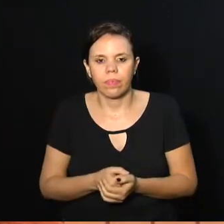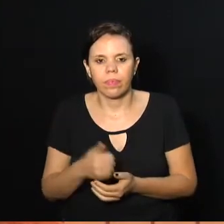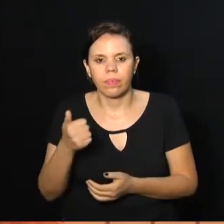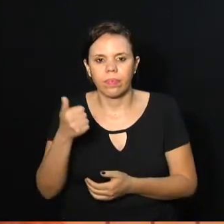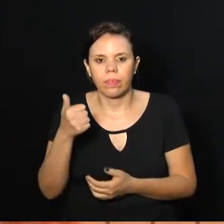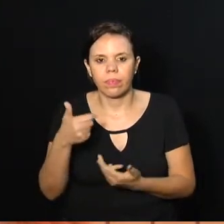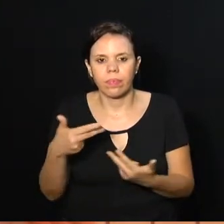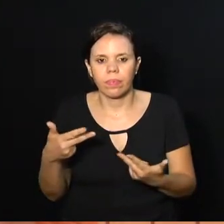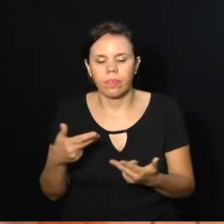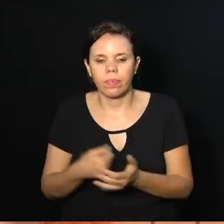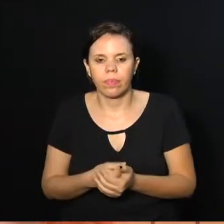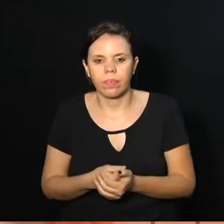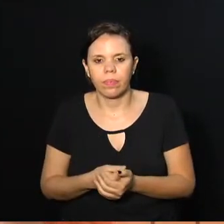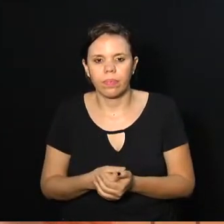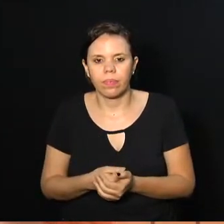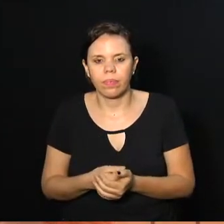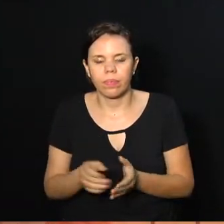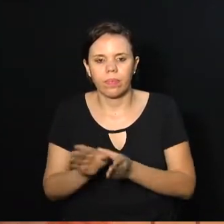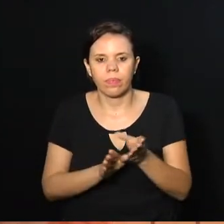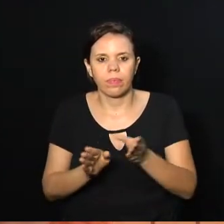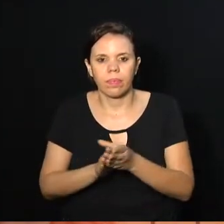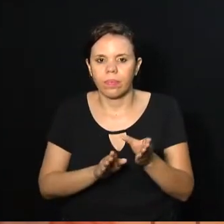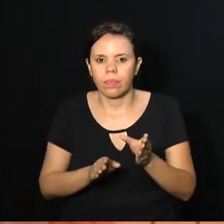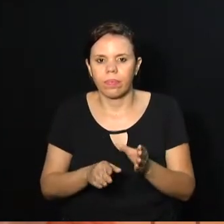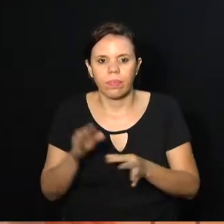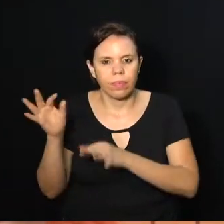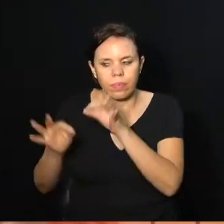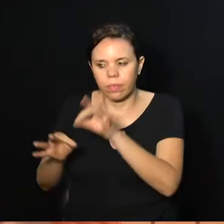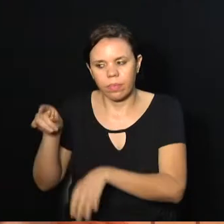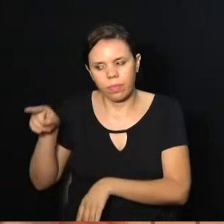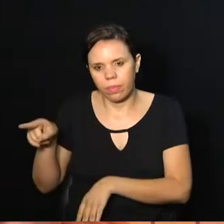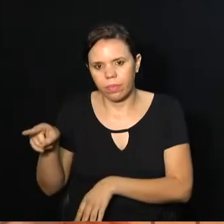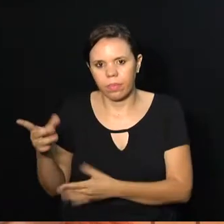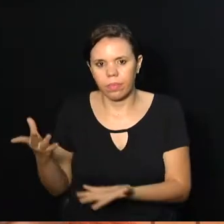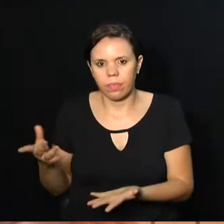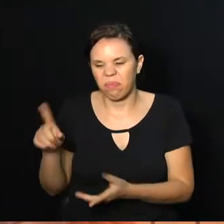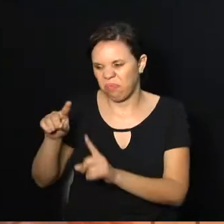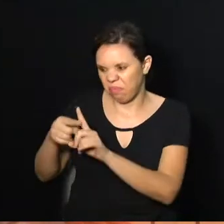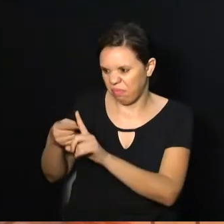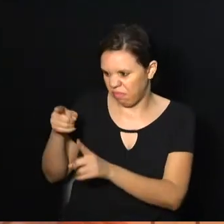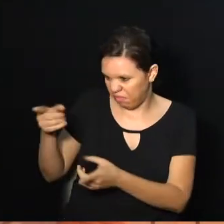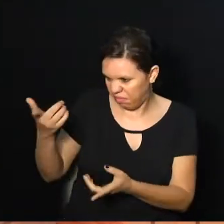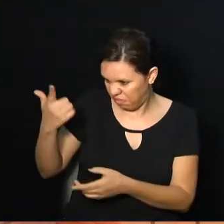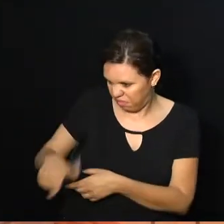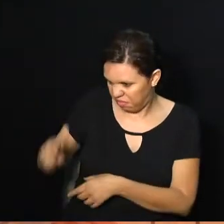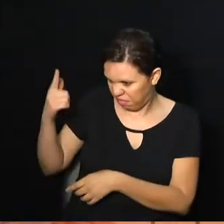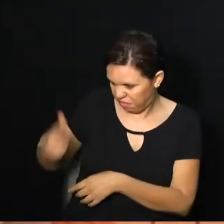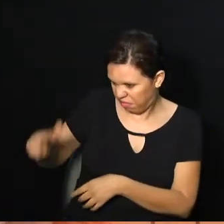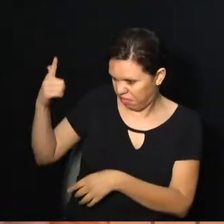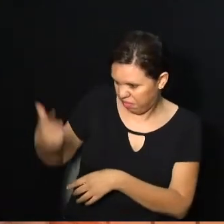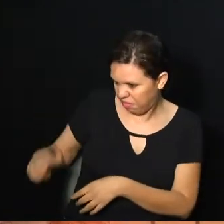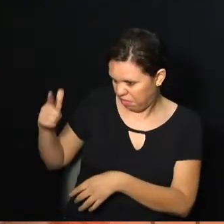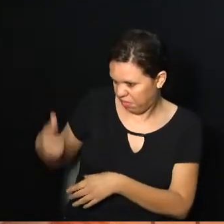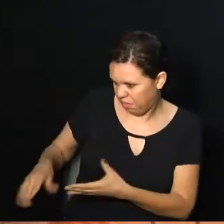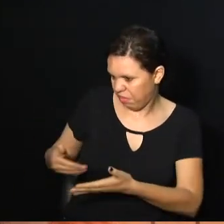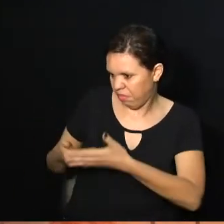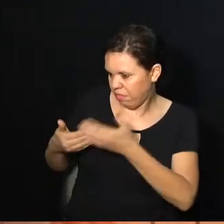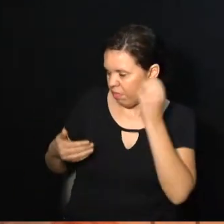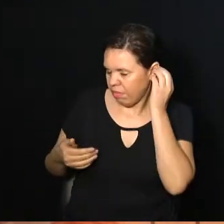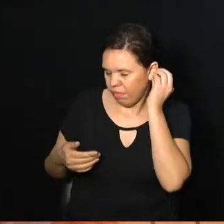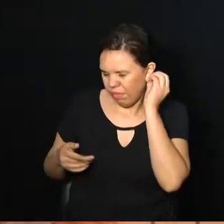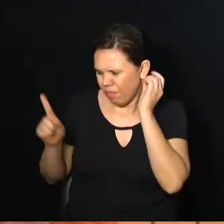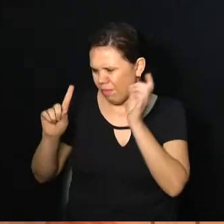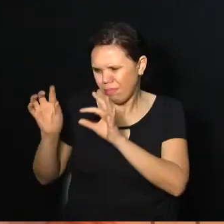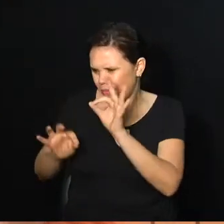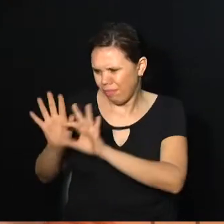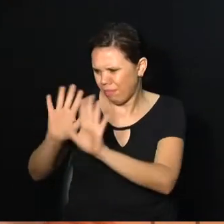Primeira coisa que eu aconselho é não julgar essa pessoa, né? Ah, está grávida de novo, né? Mais um bebê. Não julgue